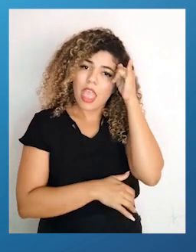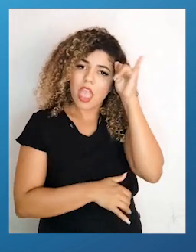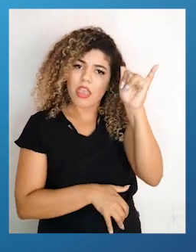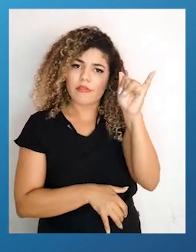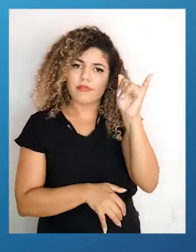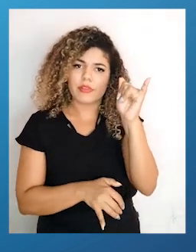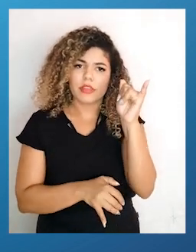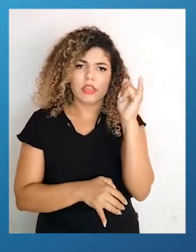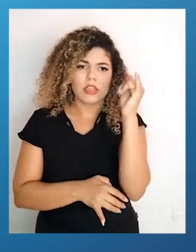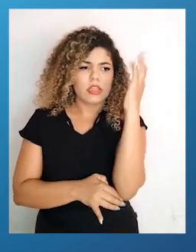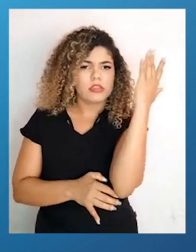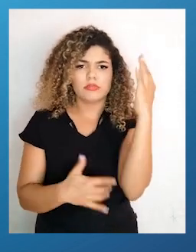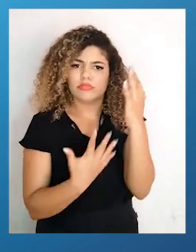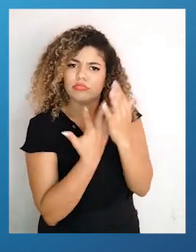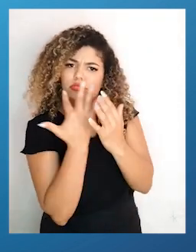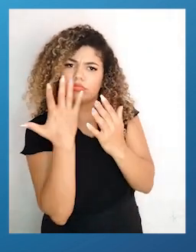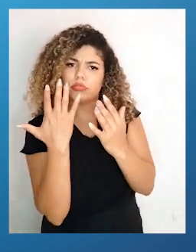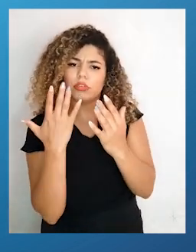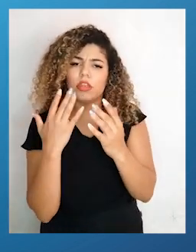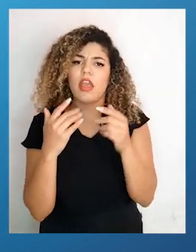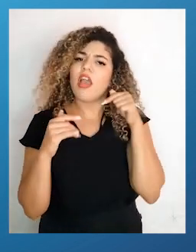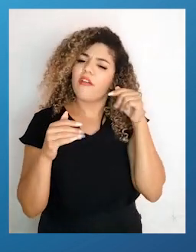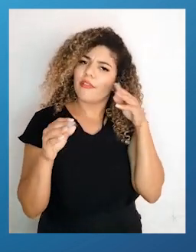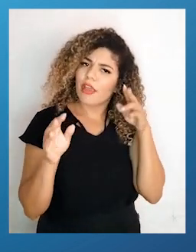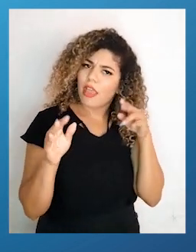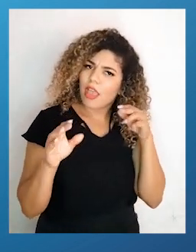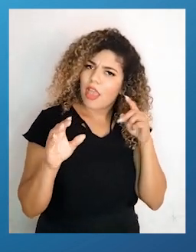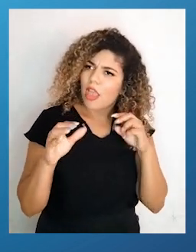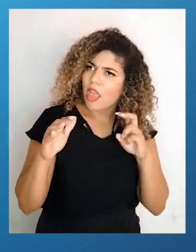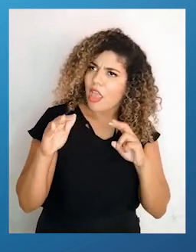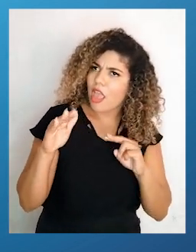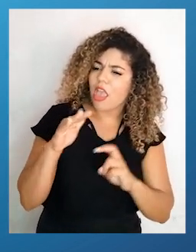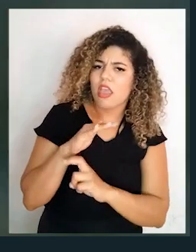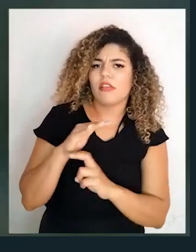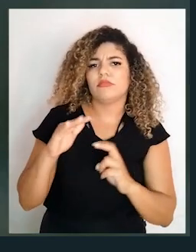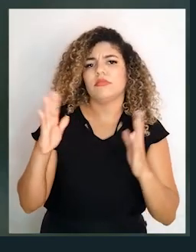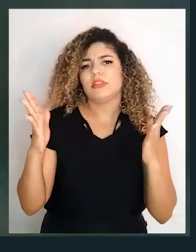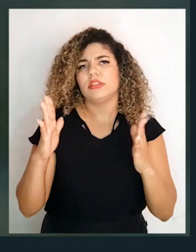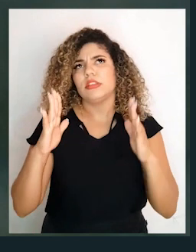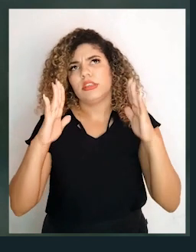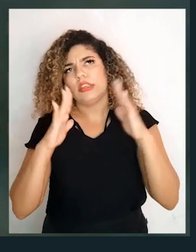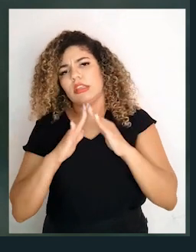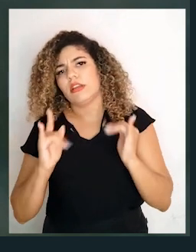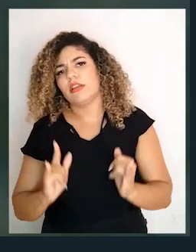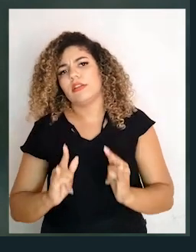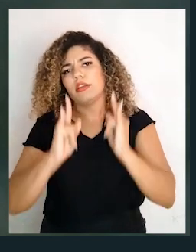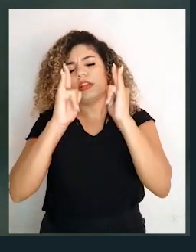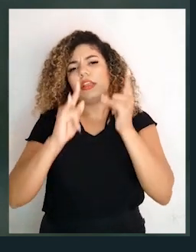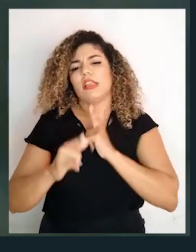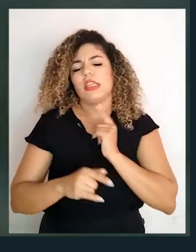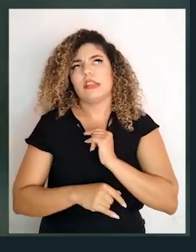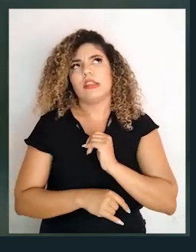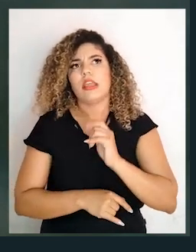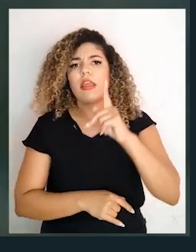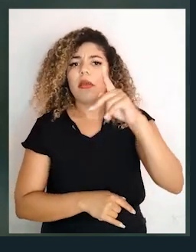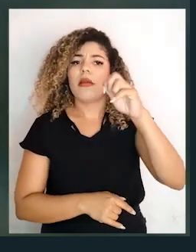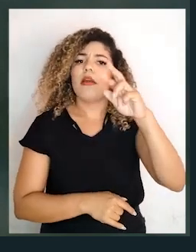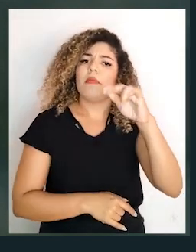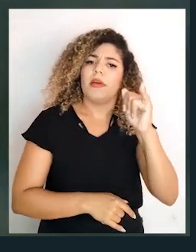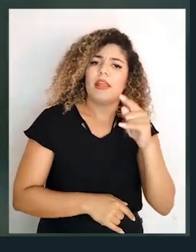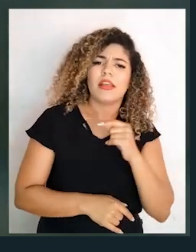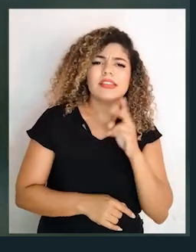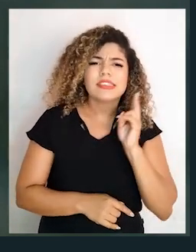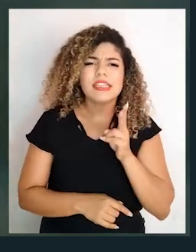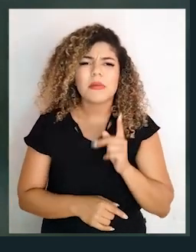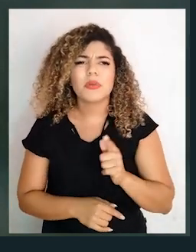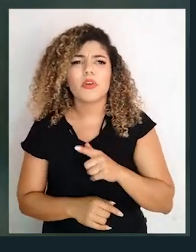e descampados. Abrigue-se em edifícios protegidos por para-raios. Então, o ideal é sempre procurar regiões onde